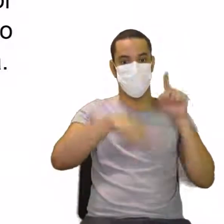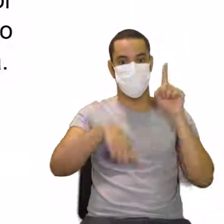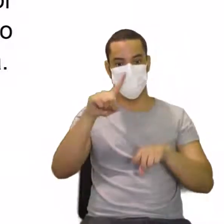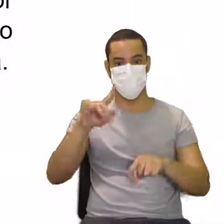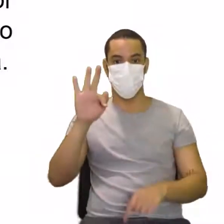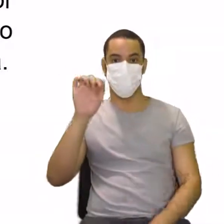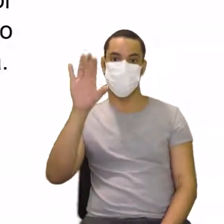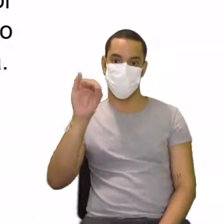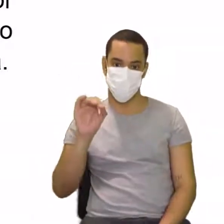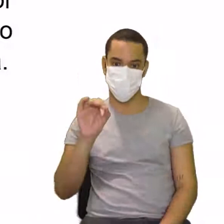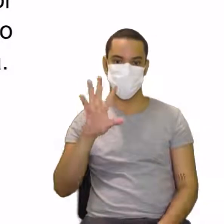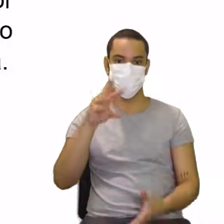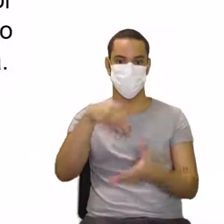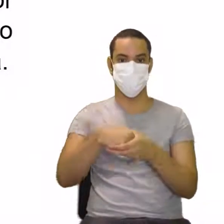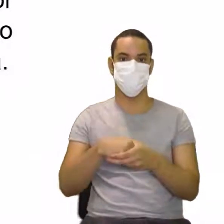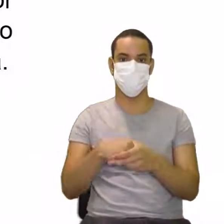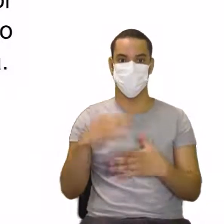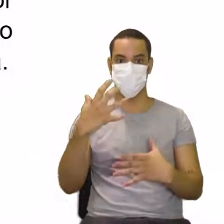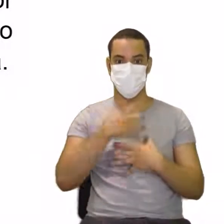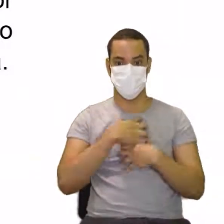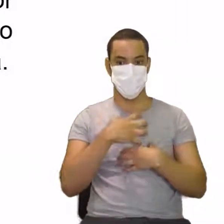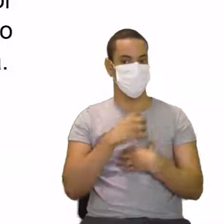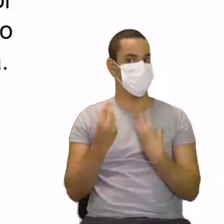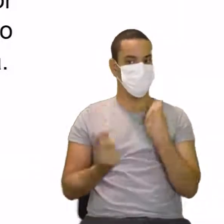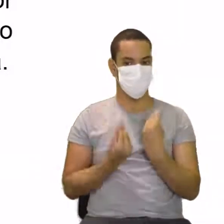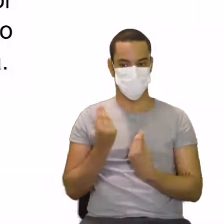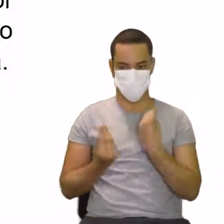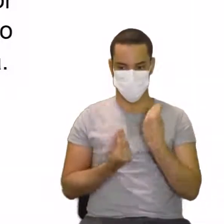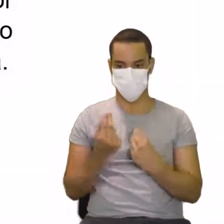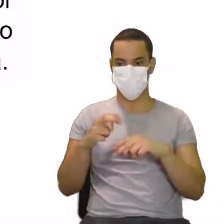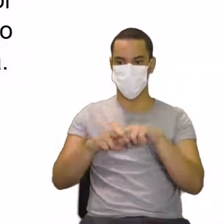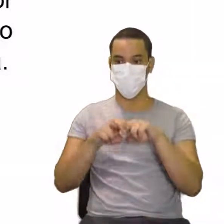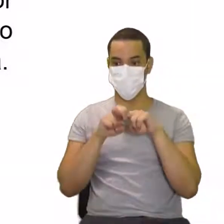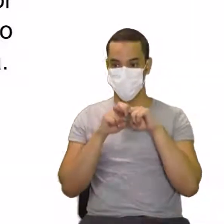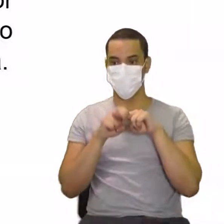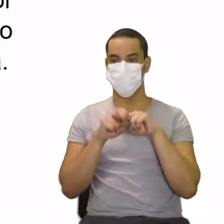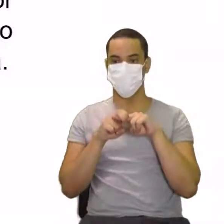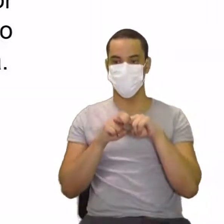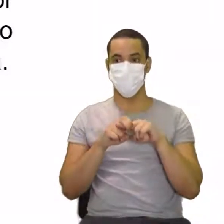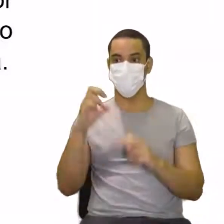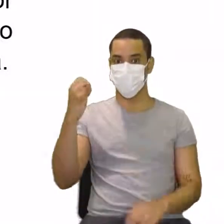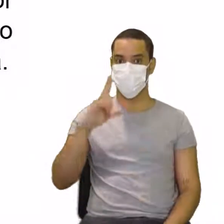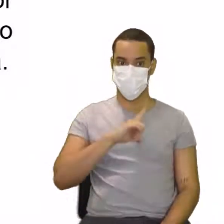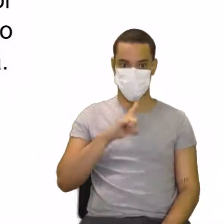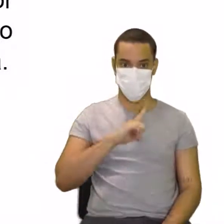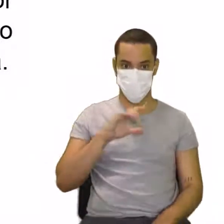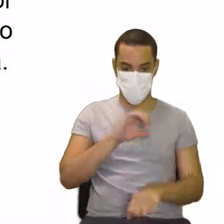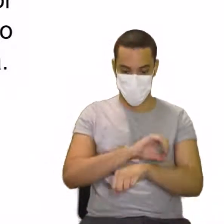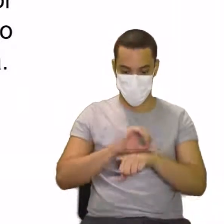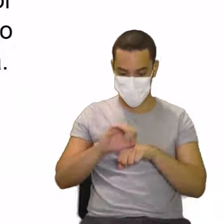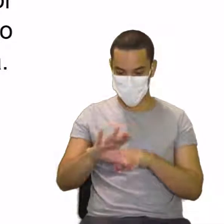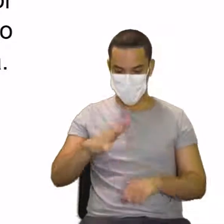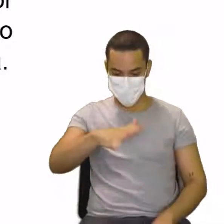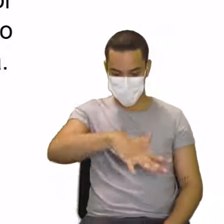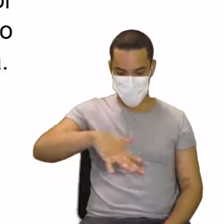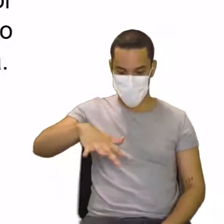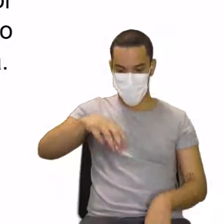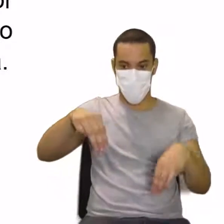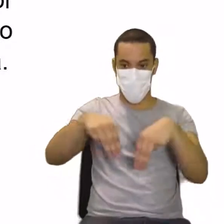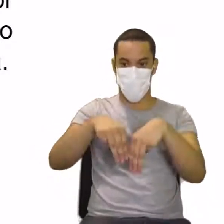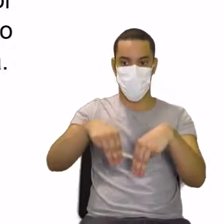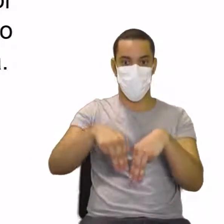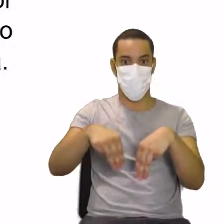de fluxo que o atravessa, ok? Então, pegou o condutor, ele está imerso no campo